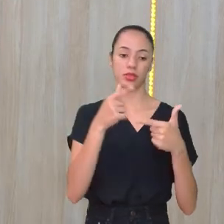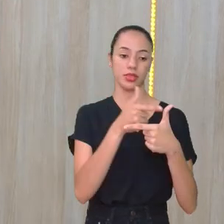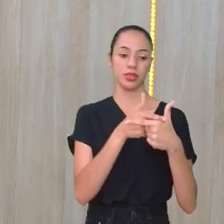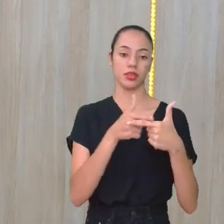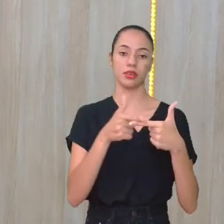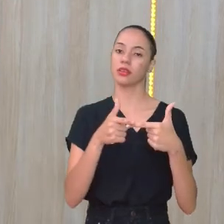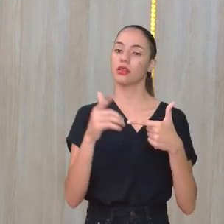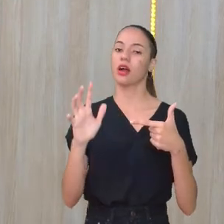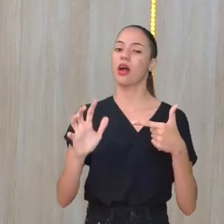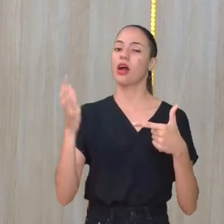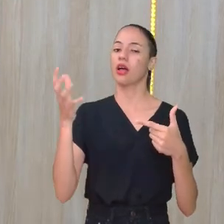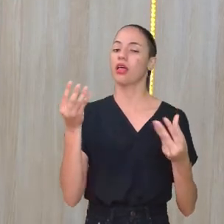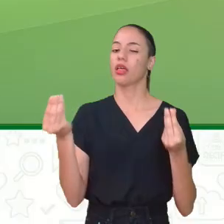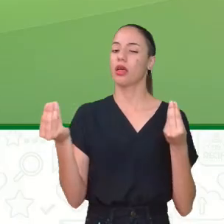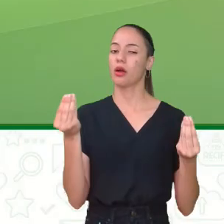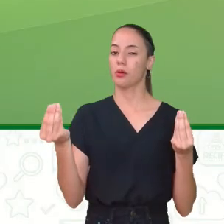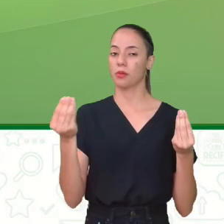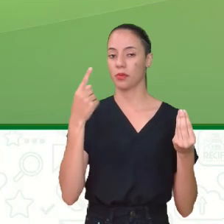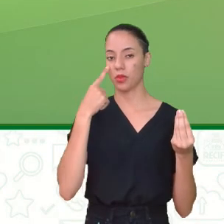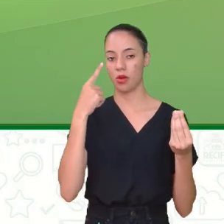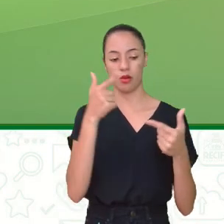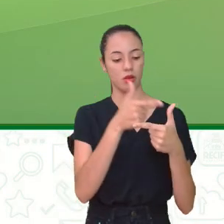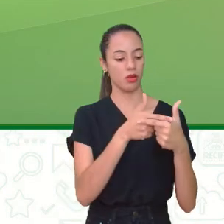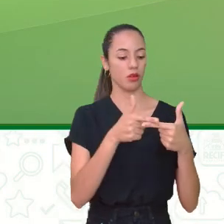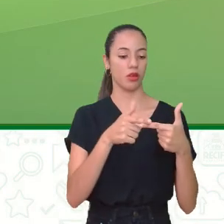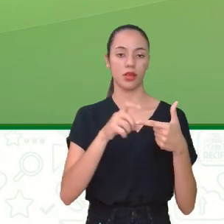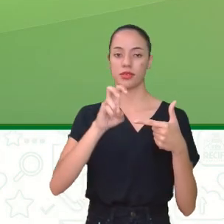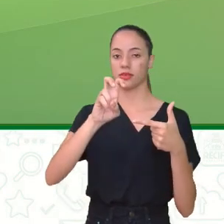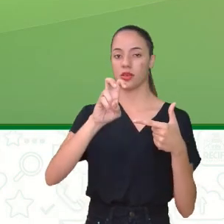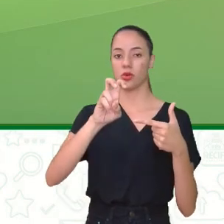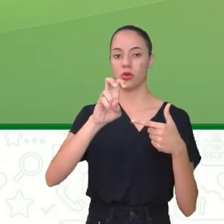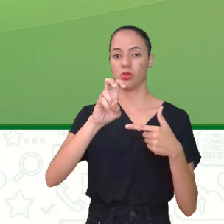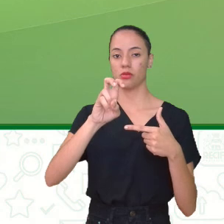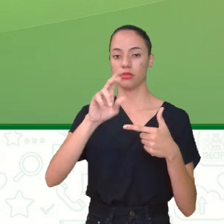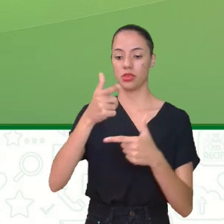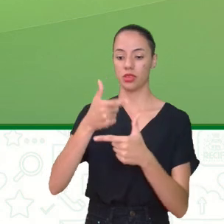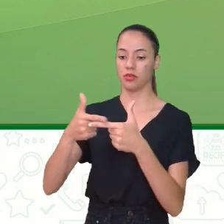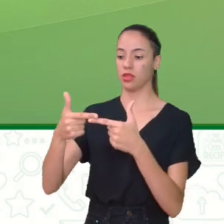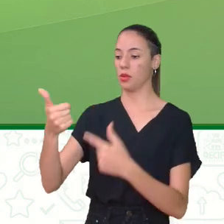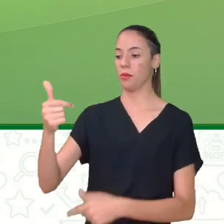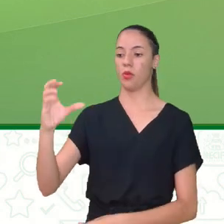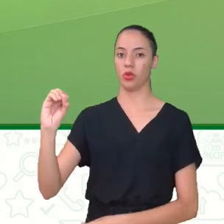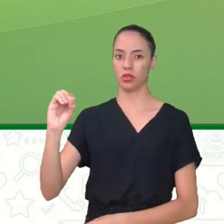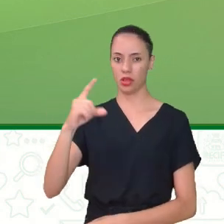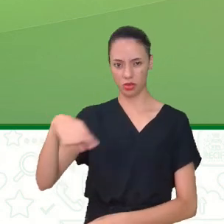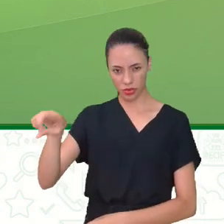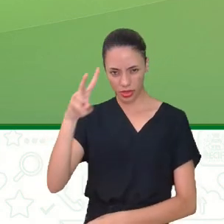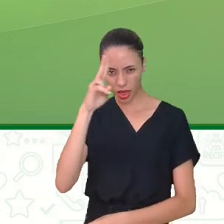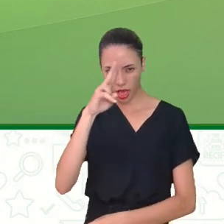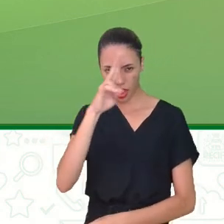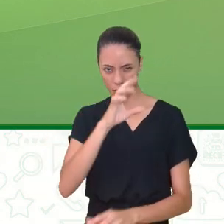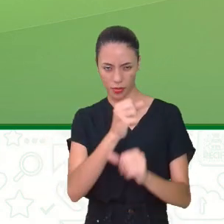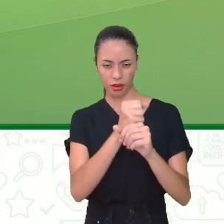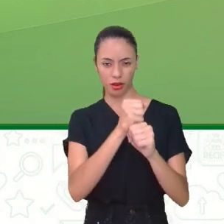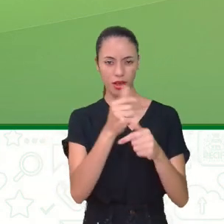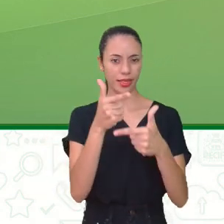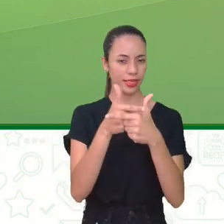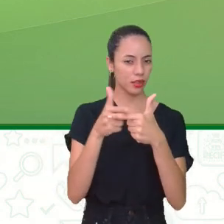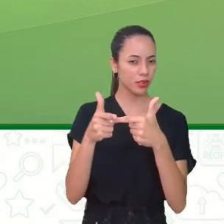ocorre. Então, eu vou dividir 5 por 10, né? Lembram da continha de